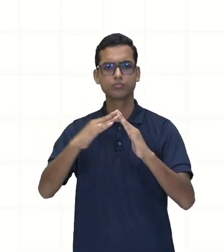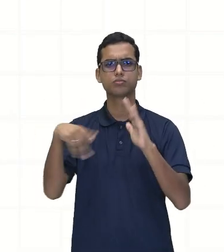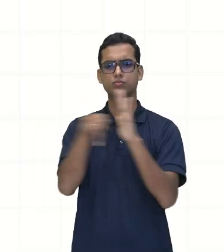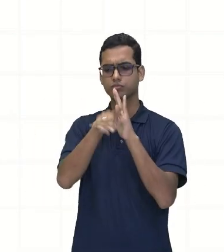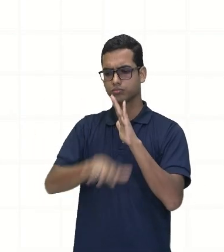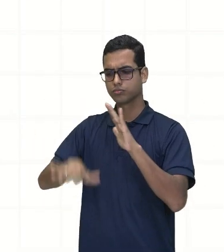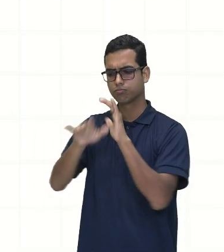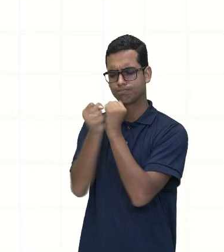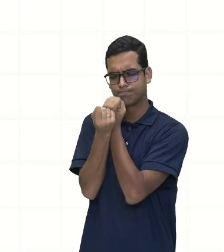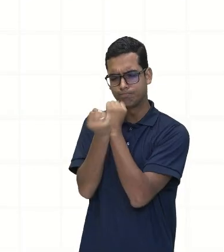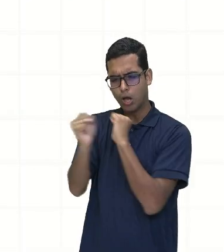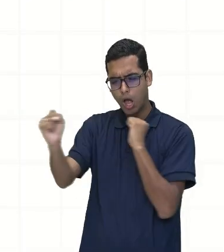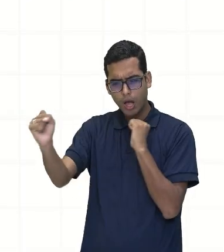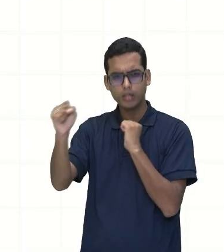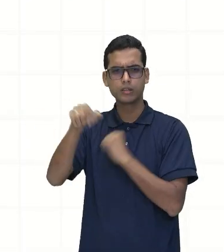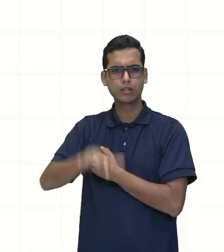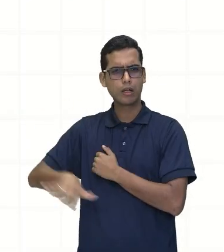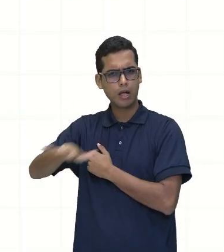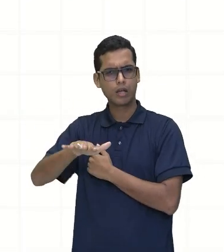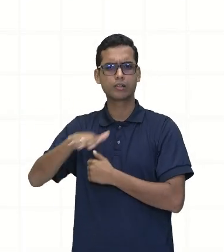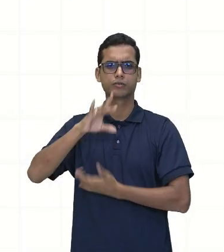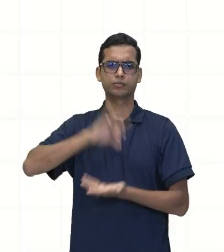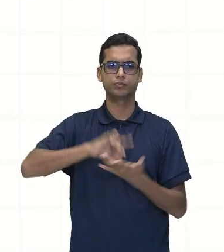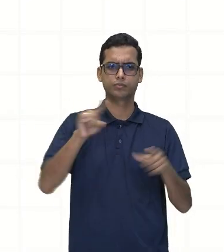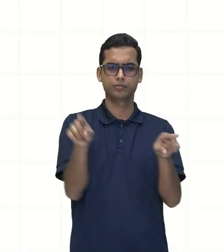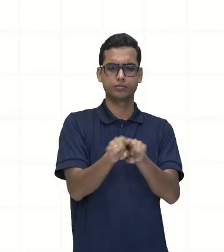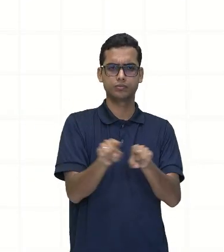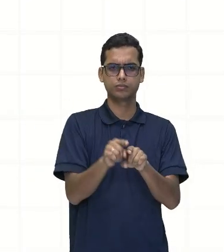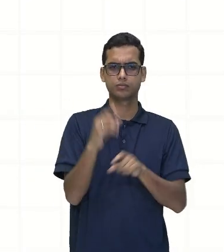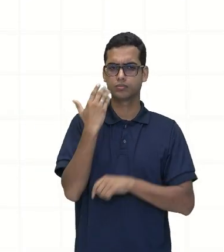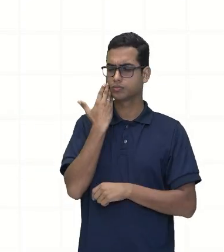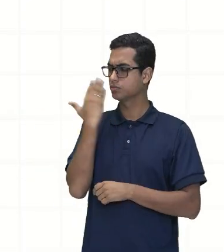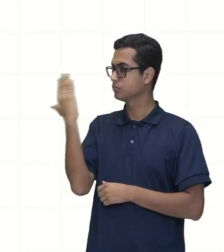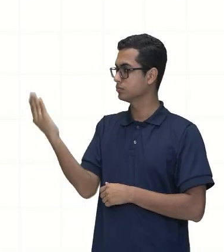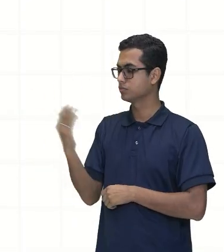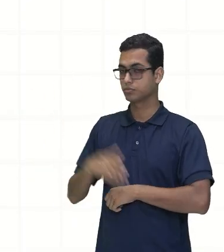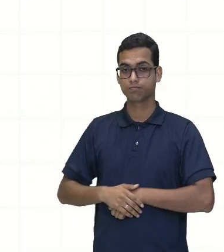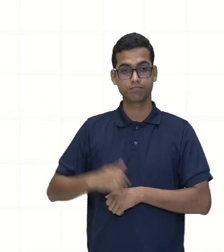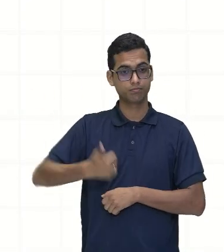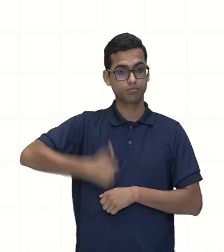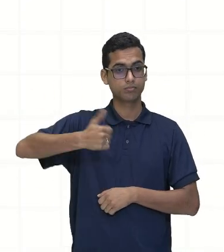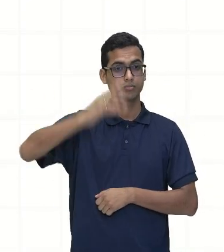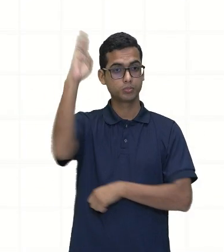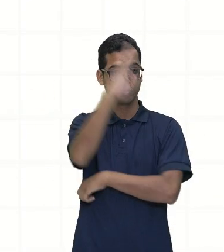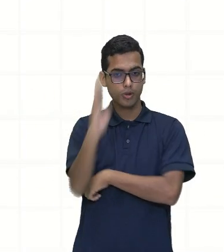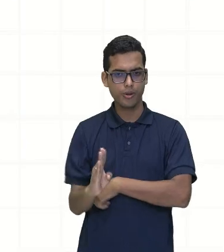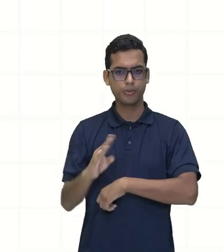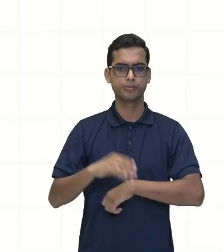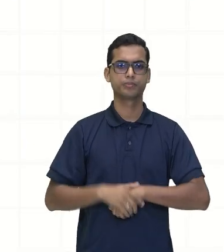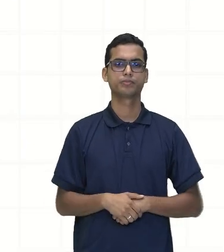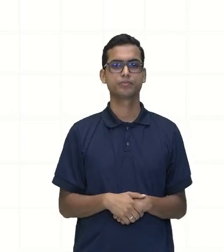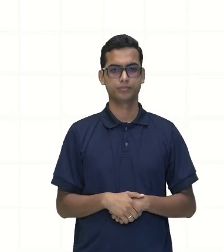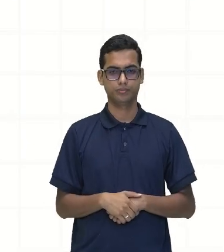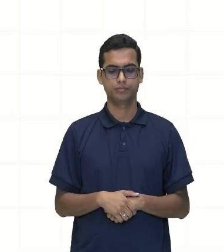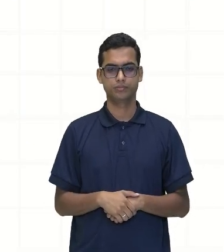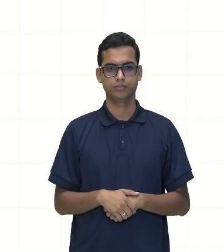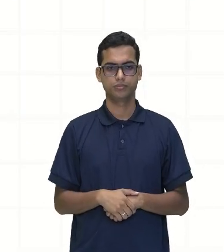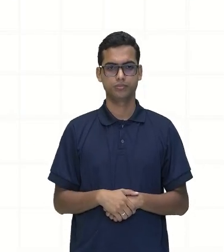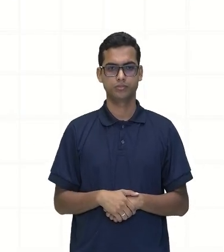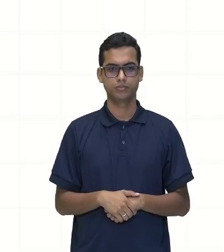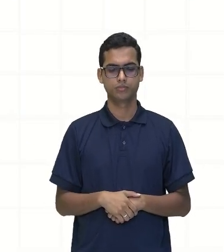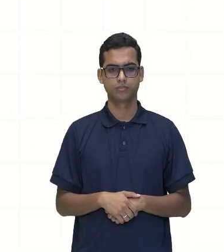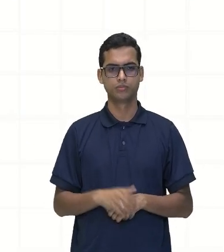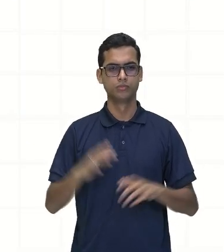regiões, e aqui, né, nessa primeira linha a gente observa o Brasil, tá bom? Então a gente tem o total, né,